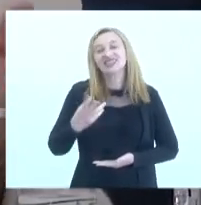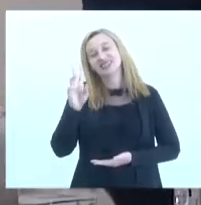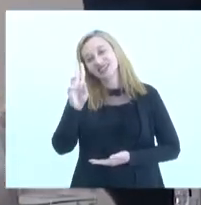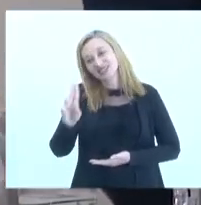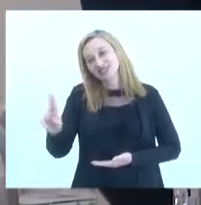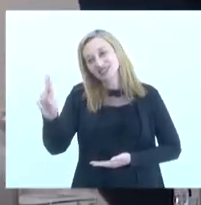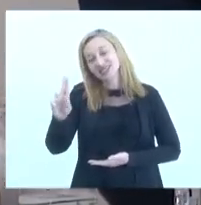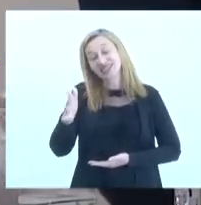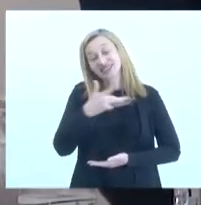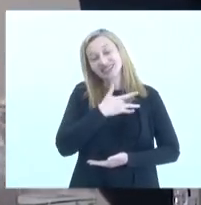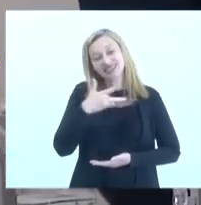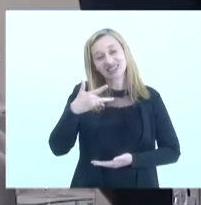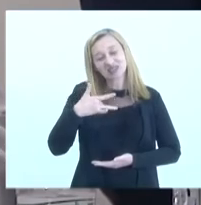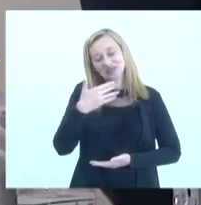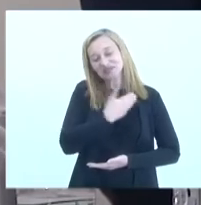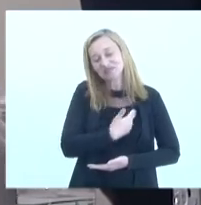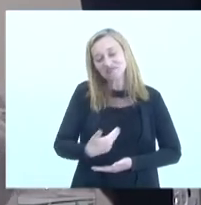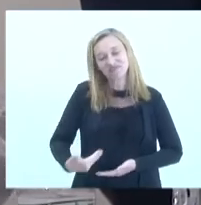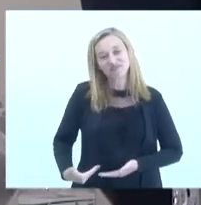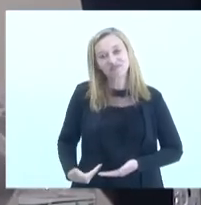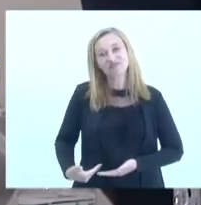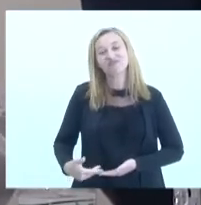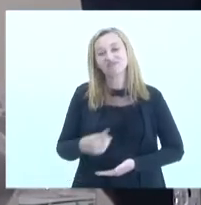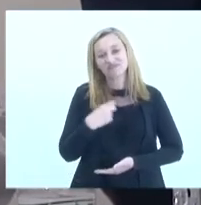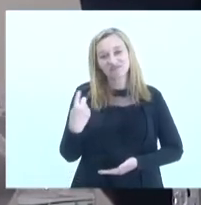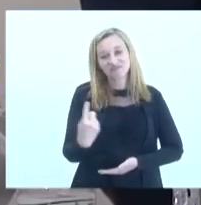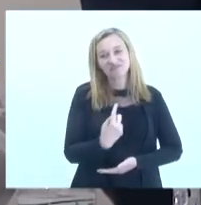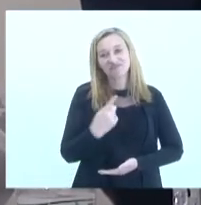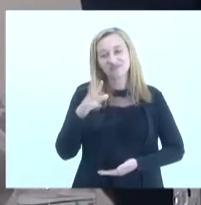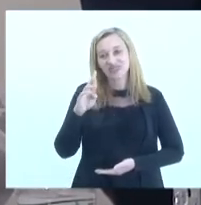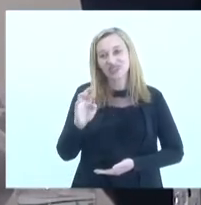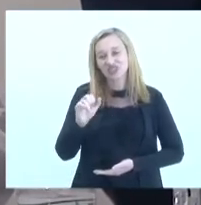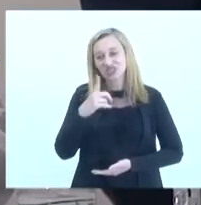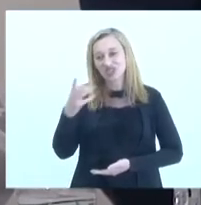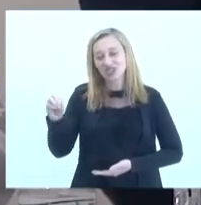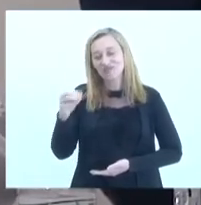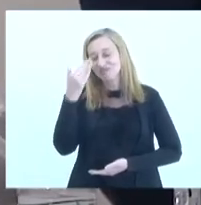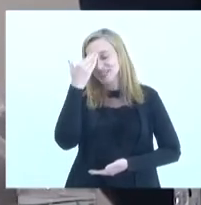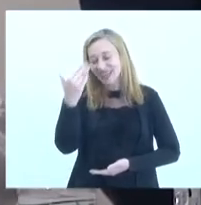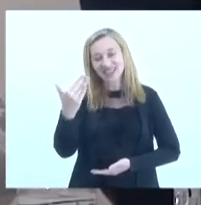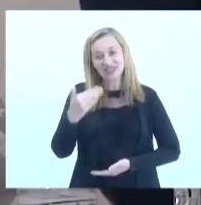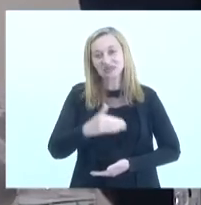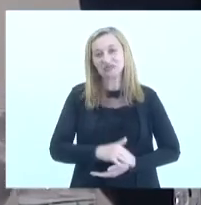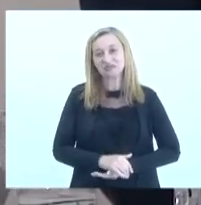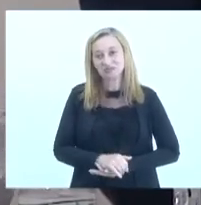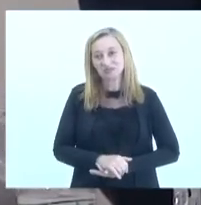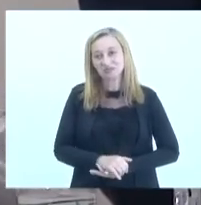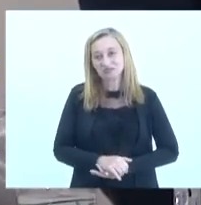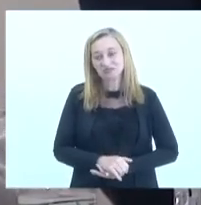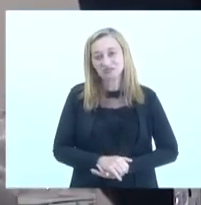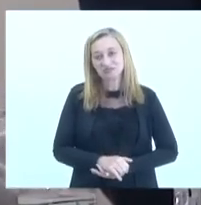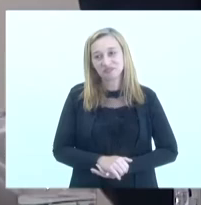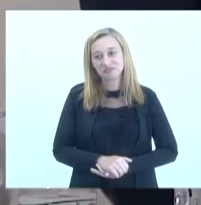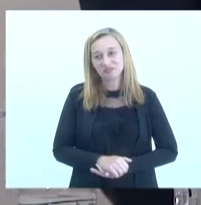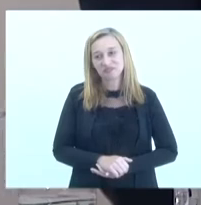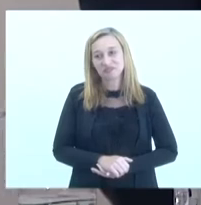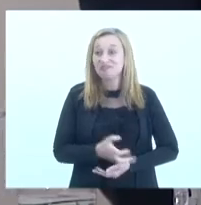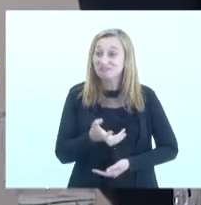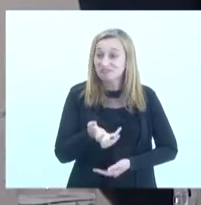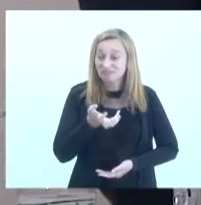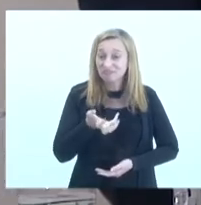Universidade de Saúde Pública na nossa região. Obrigado, né? Eu